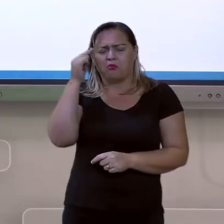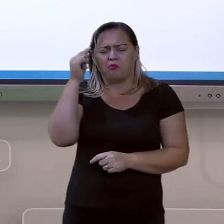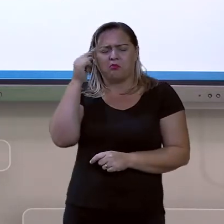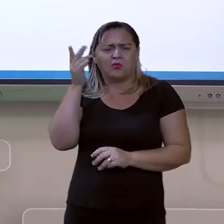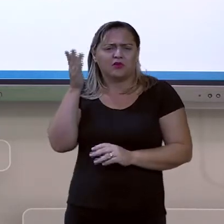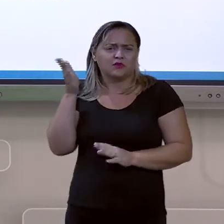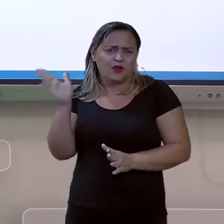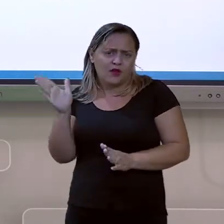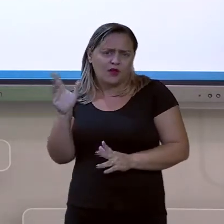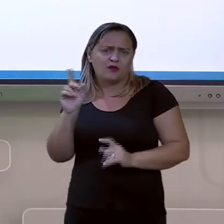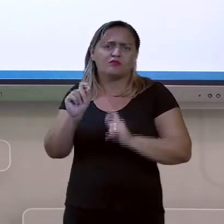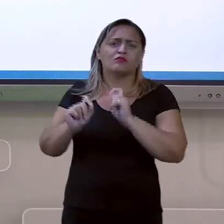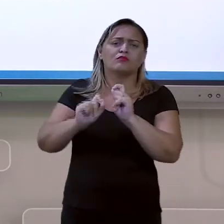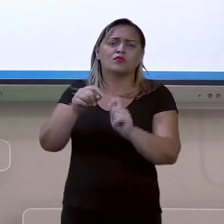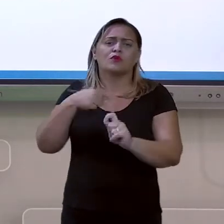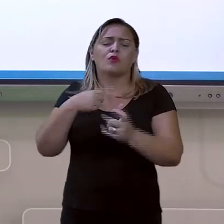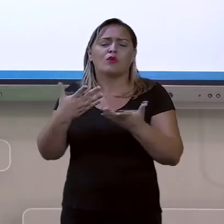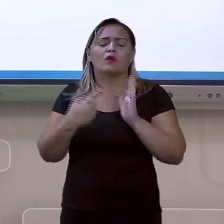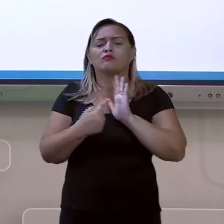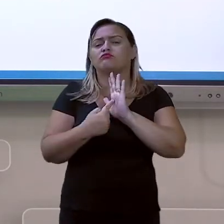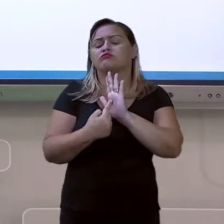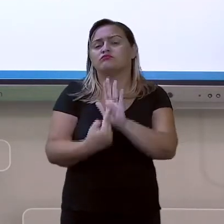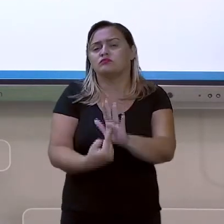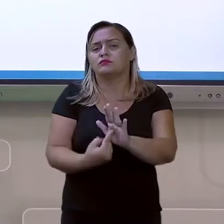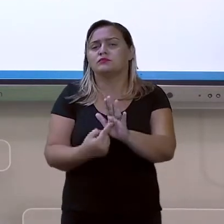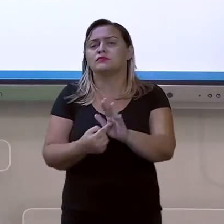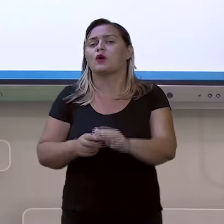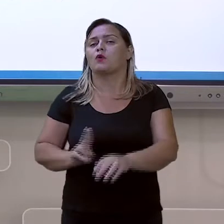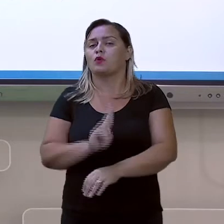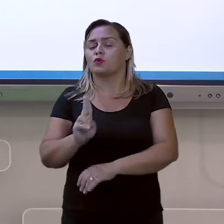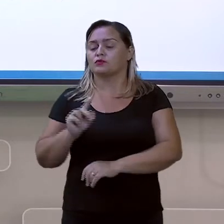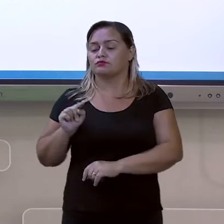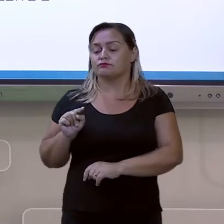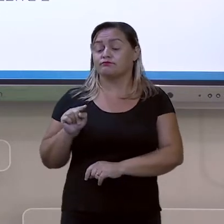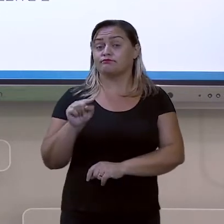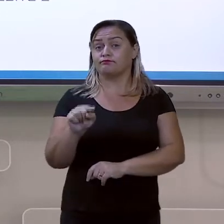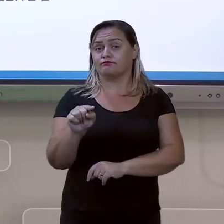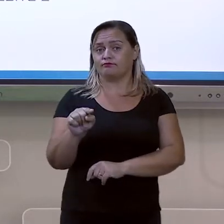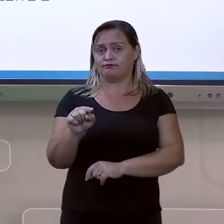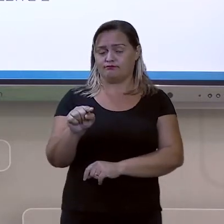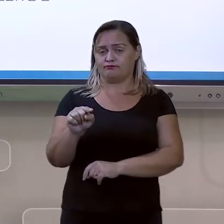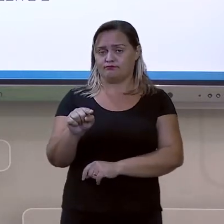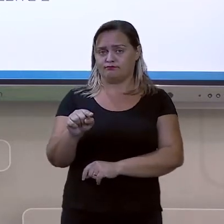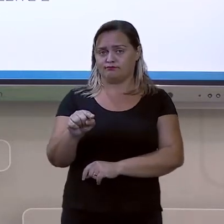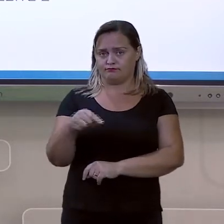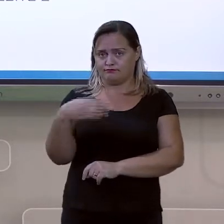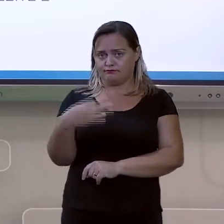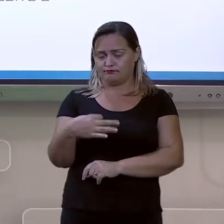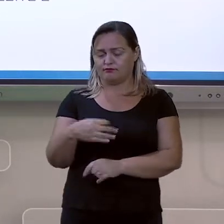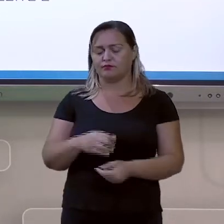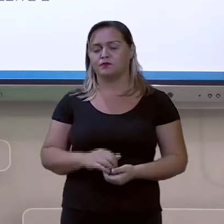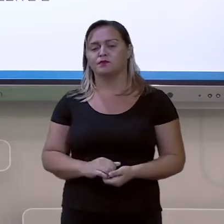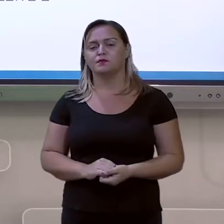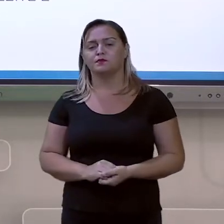falando, eu tenho ali um ponto final, certo? Agora nós vamos